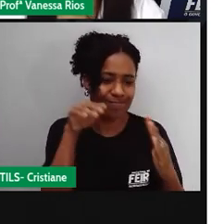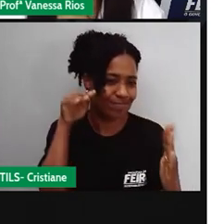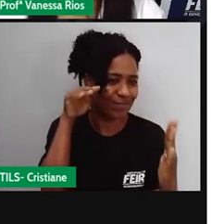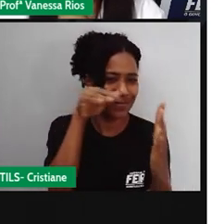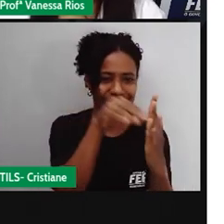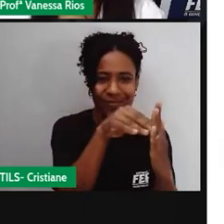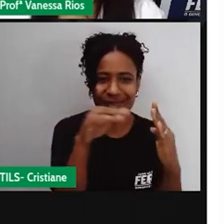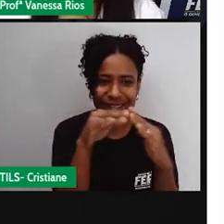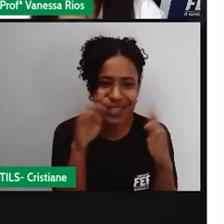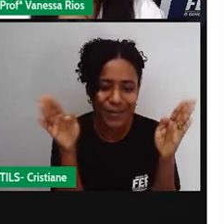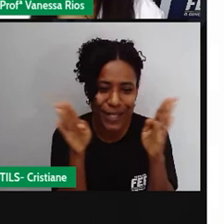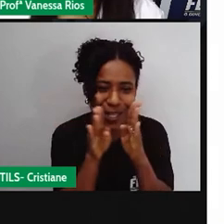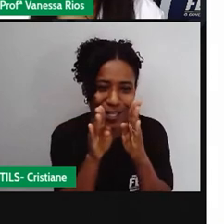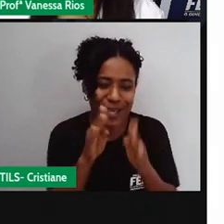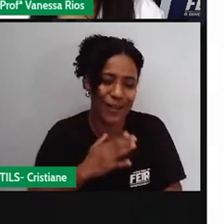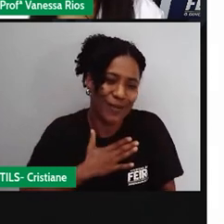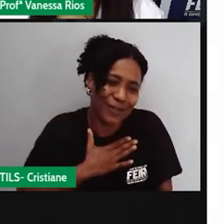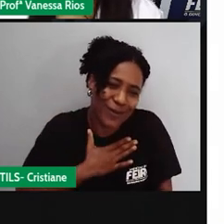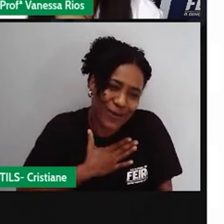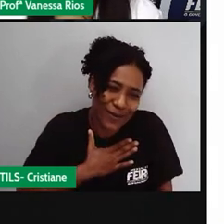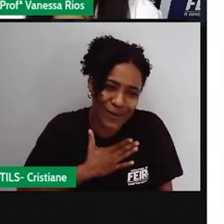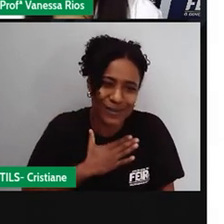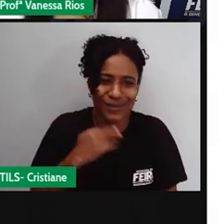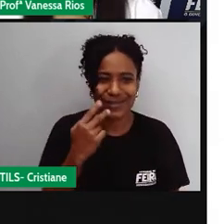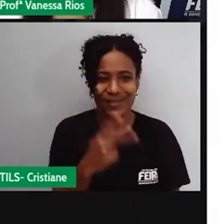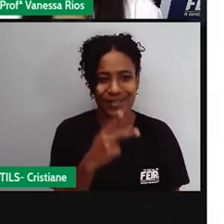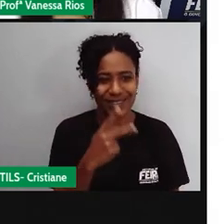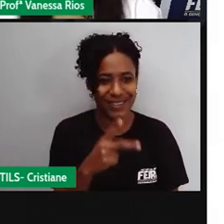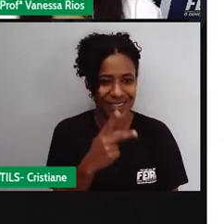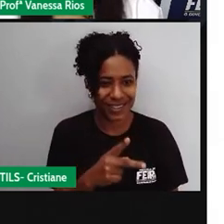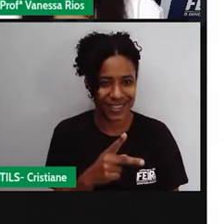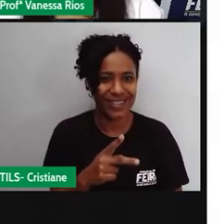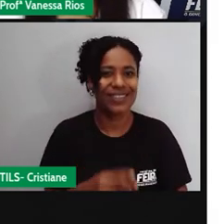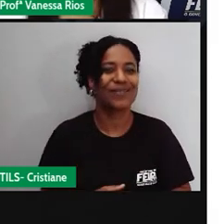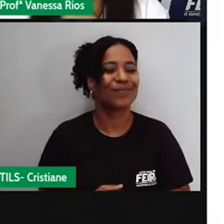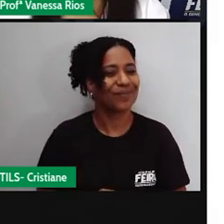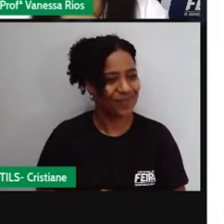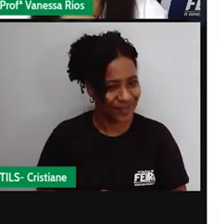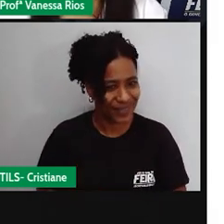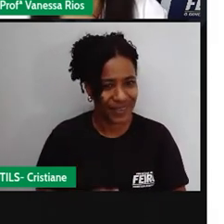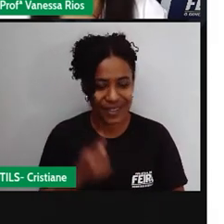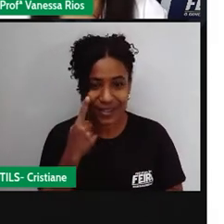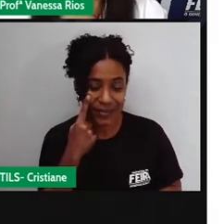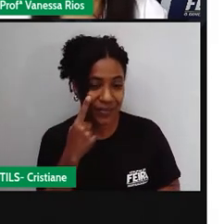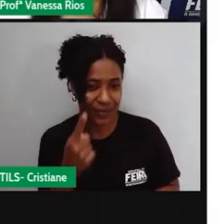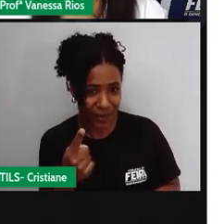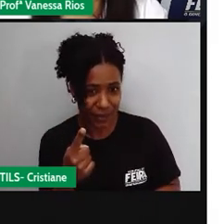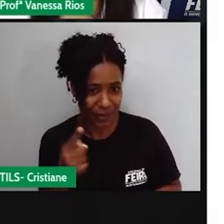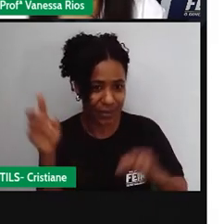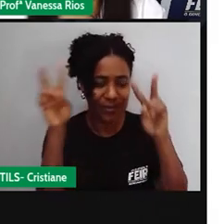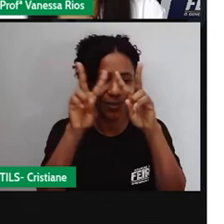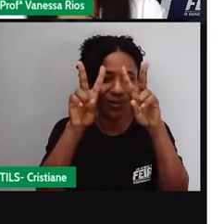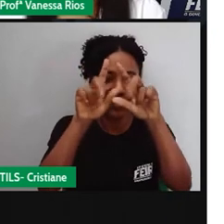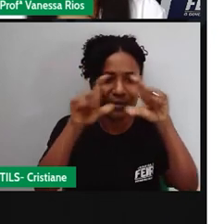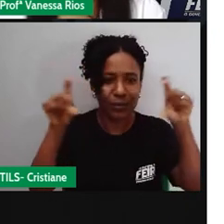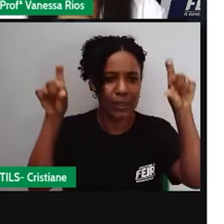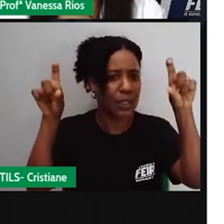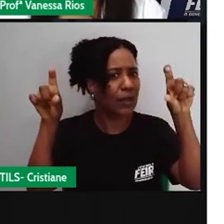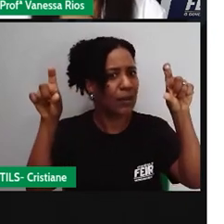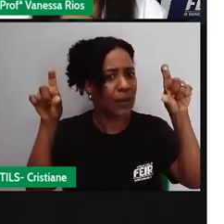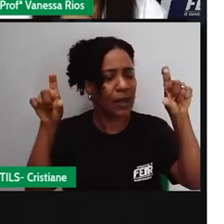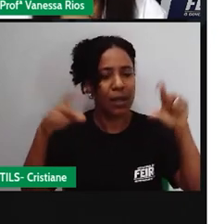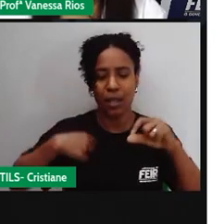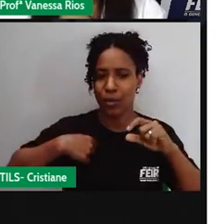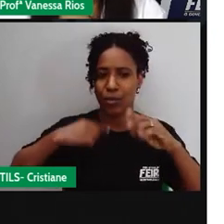gosto muito dela. A gente observa aqui o tema, né, desse texto é o lugar